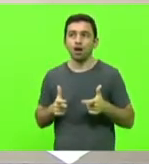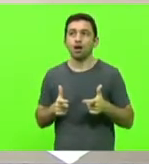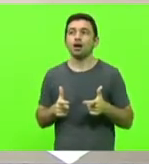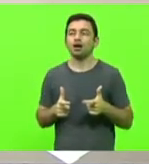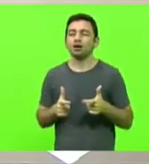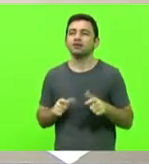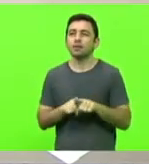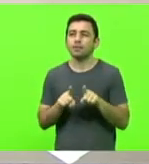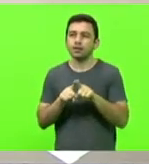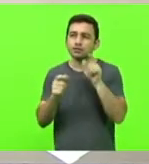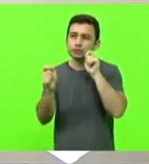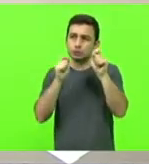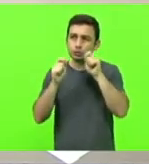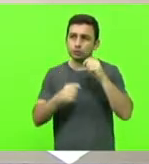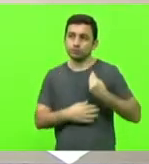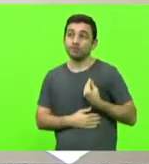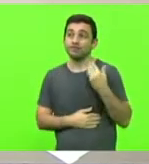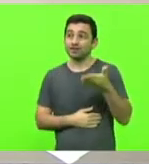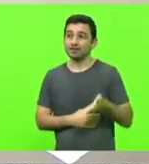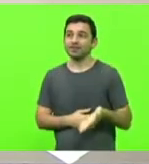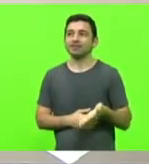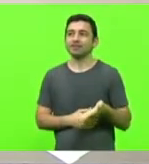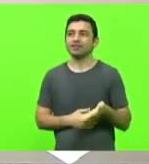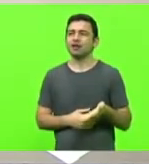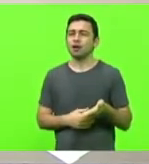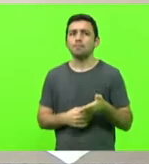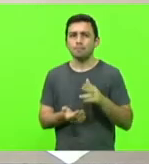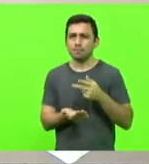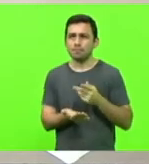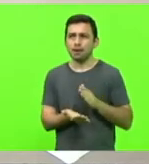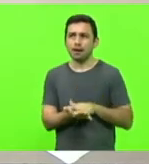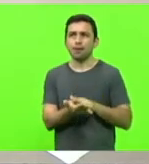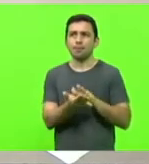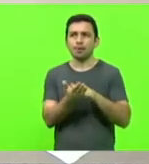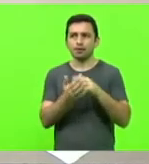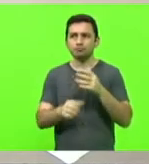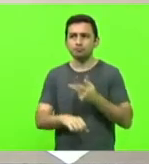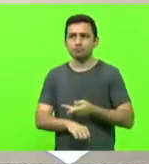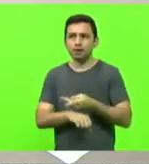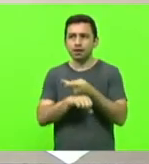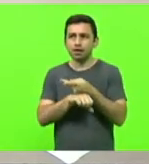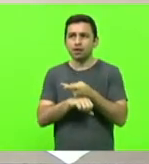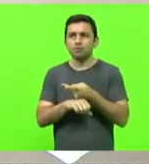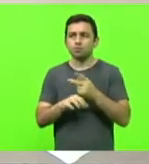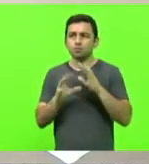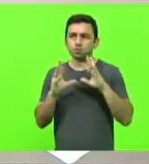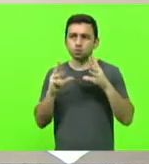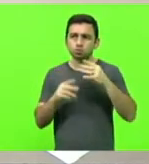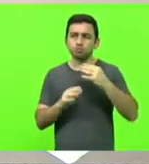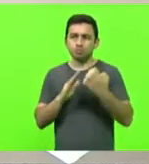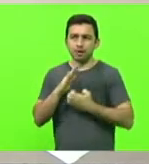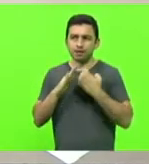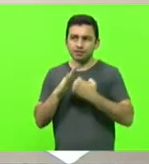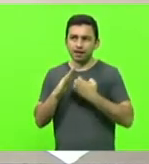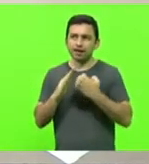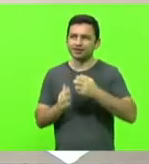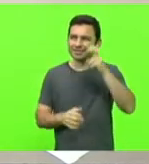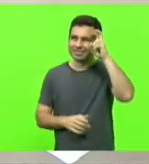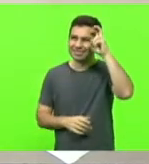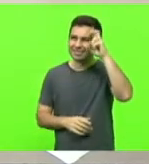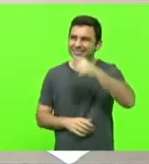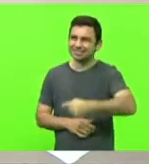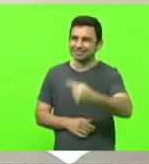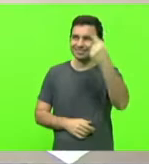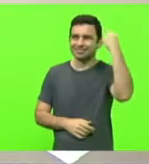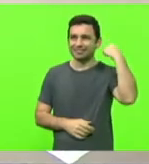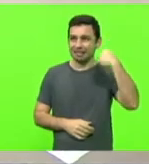plenário, parabenizá-lo pelo grande prêmio, contemplando todos os empresários na última quinta-feira, onde